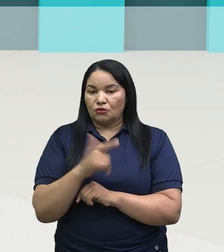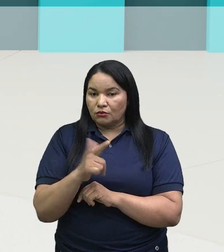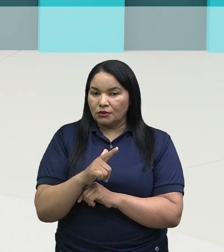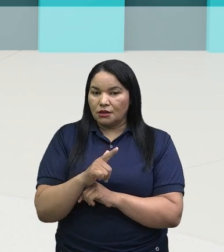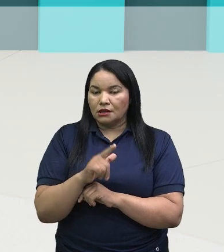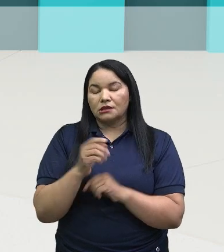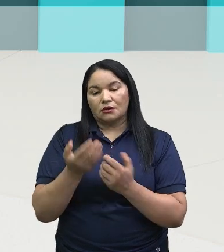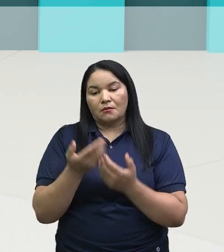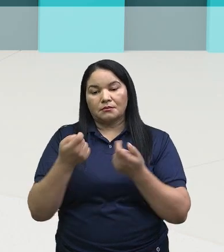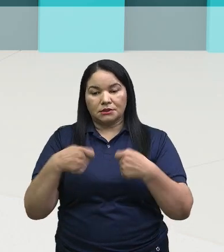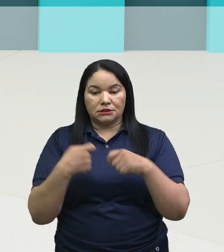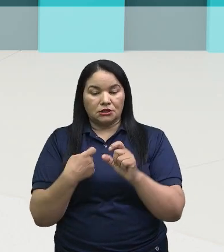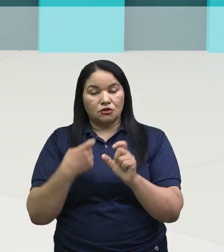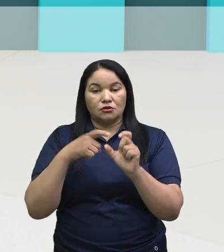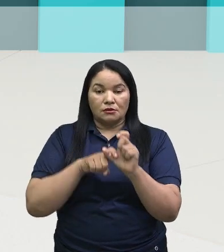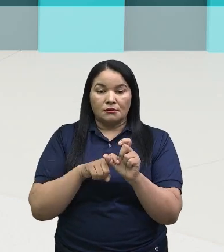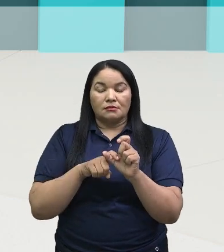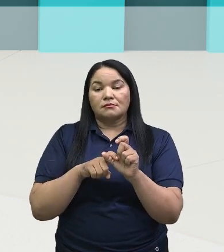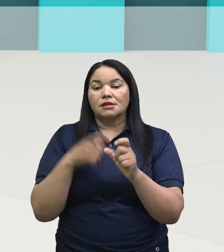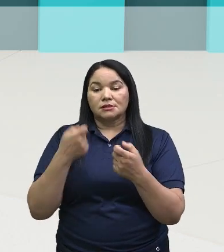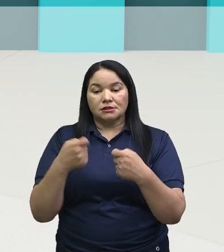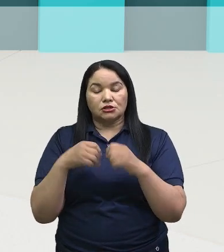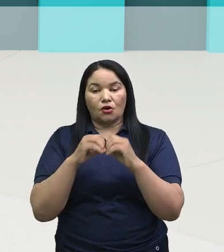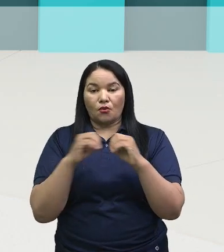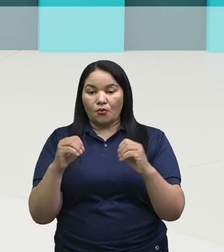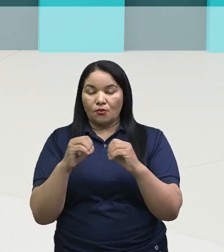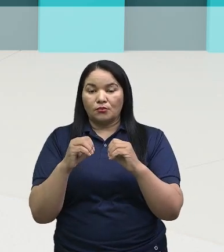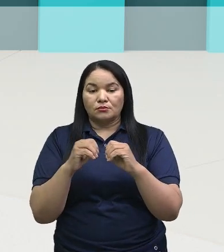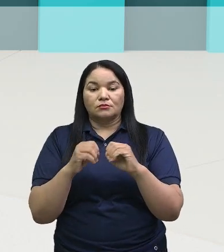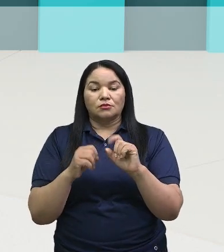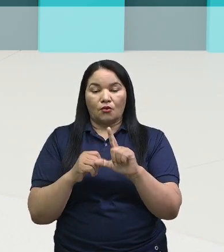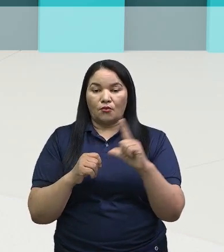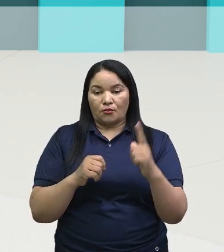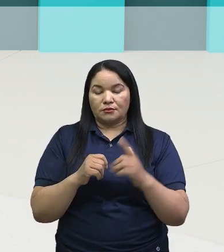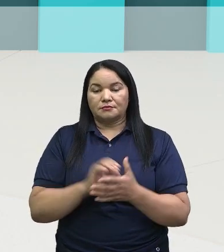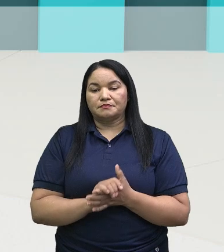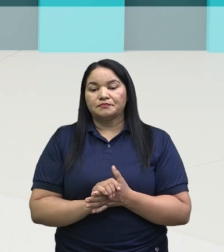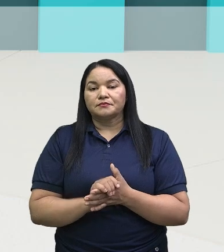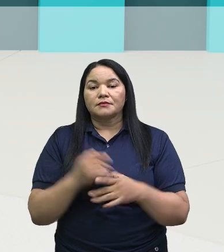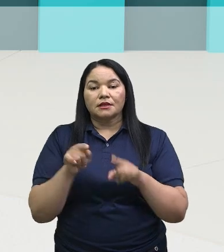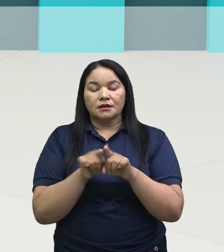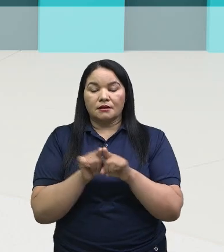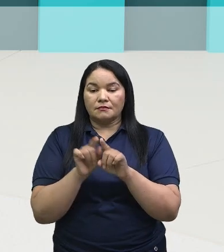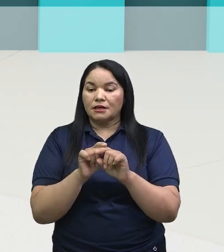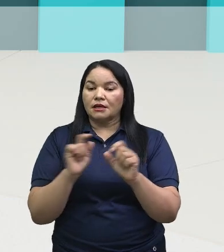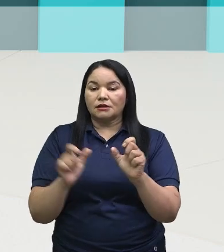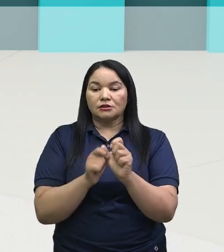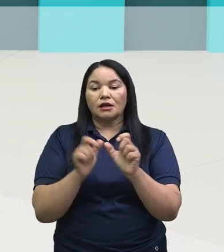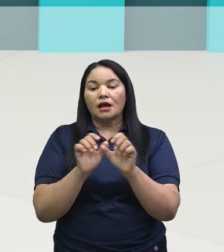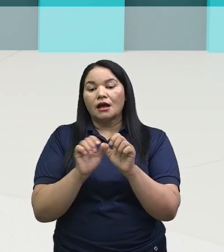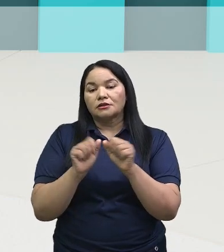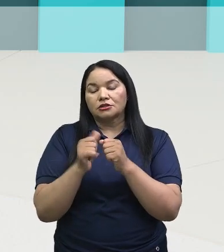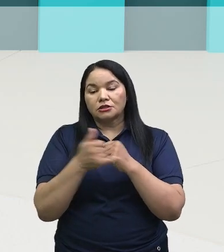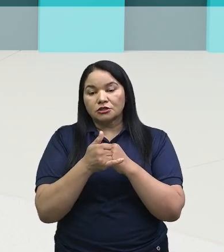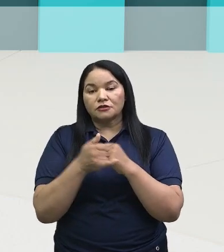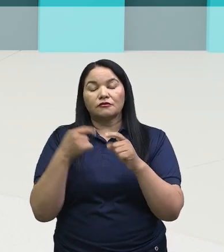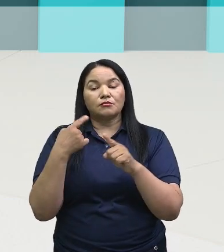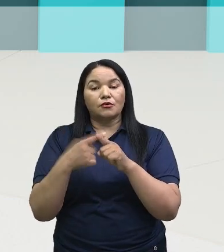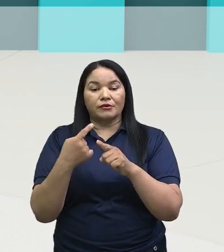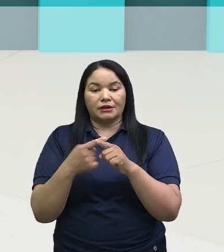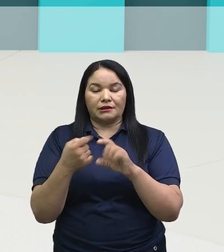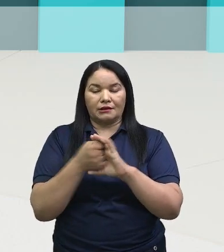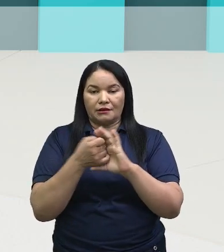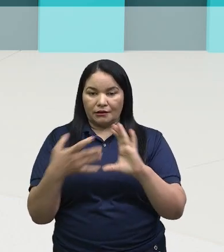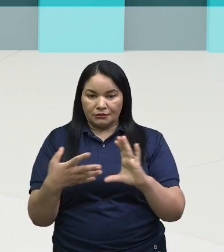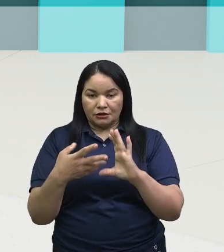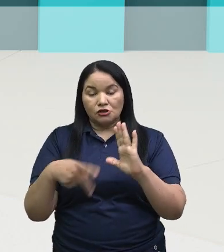ela é uma subordinada, ela depende de uma outra estrutura. E ela é uma adjetiva porque está caracterizando a blusa. Não